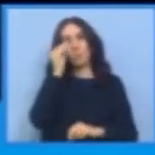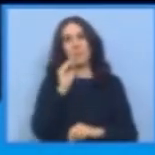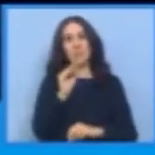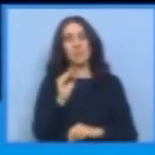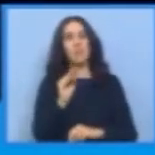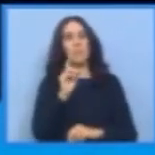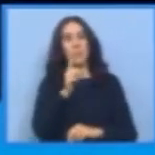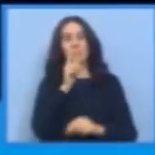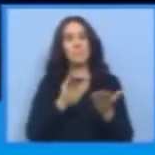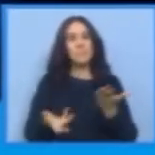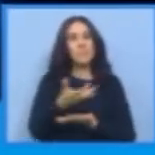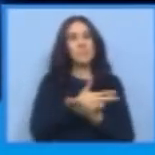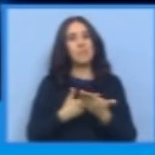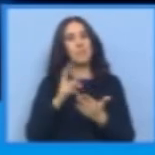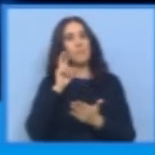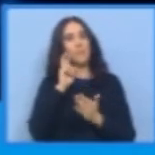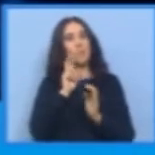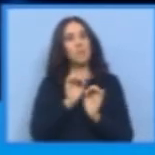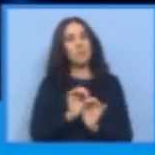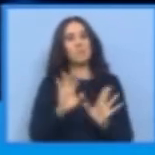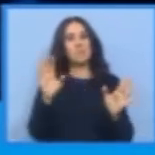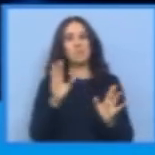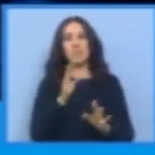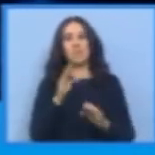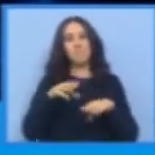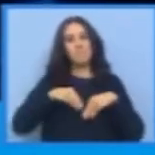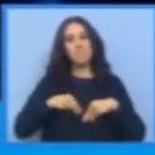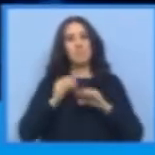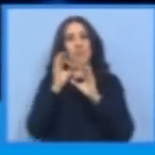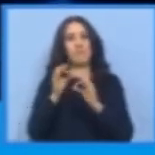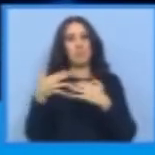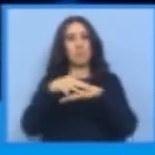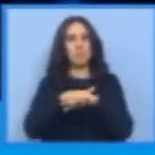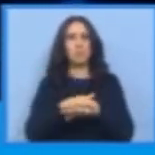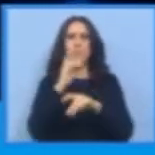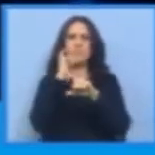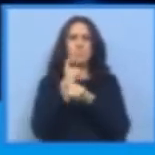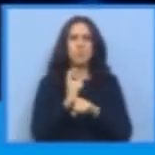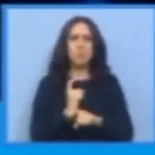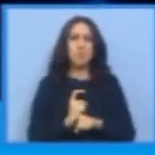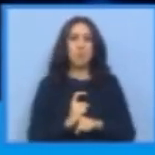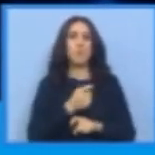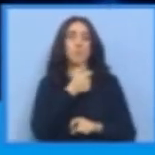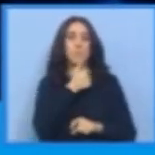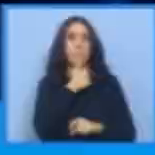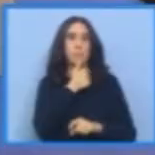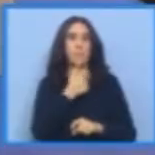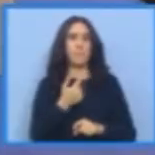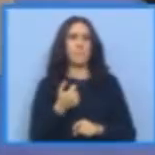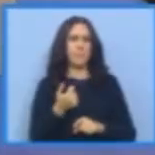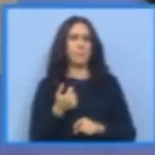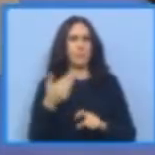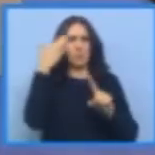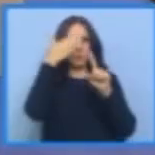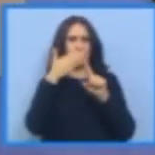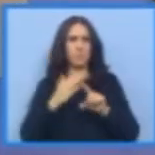que partilhe, que valorize as práticas de acolhimento e de integração e que vá monitorizando a questão dos Objetivos